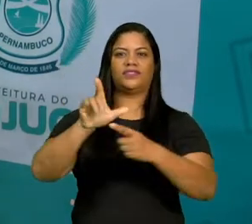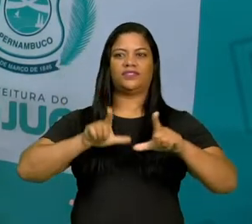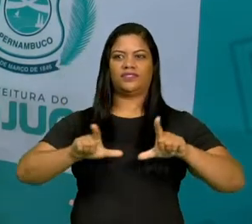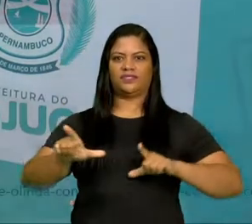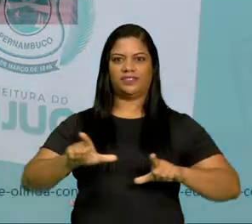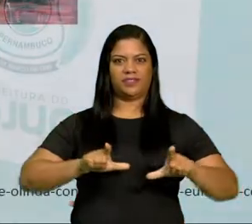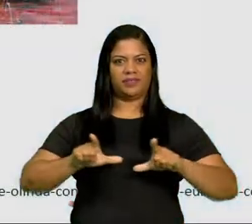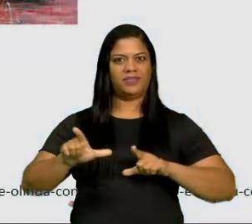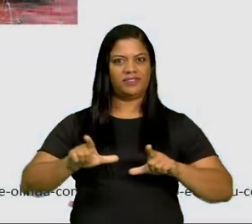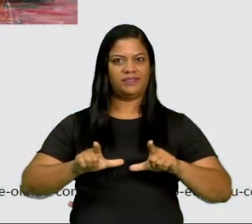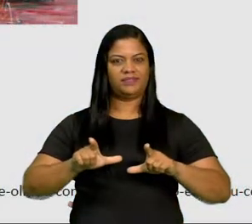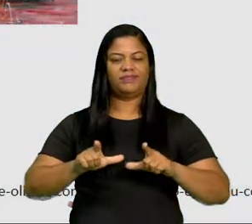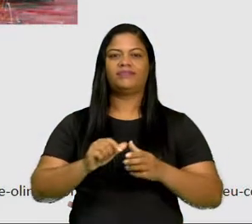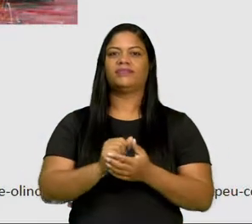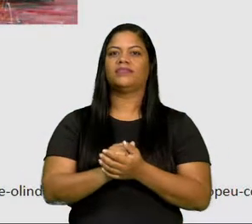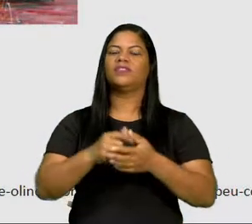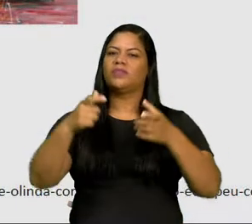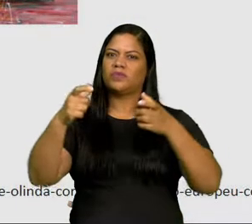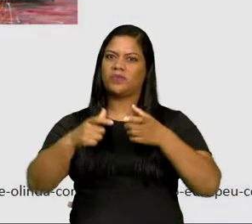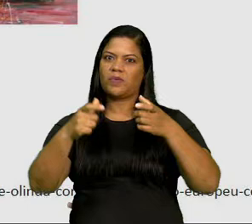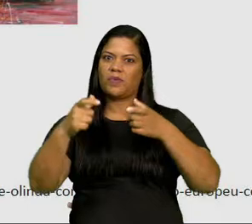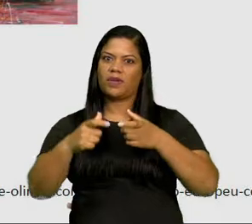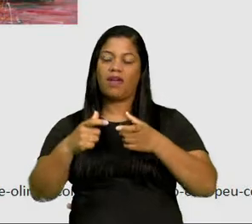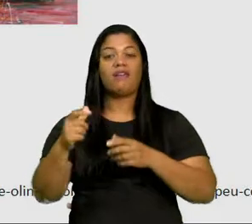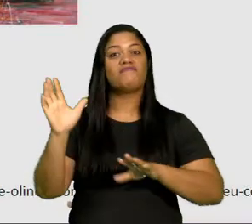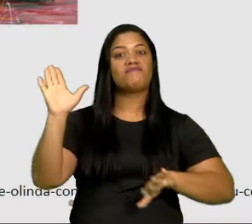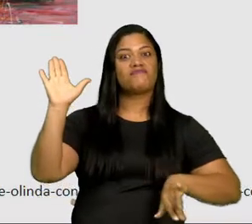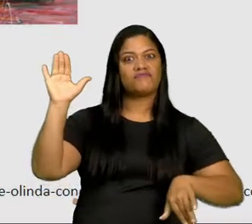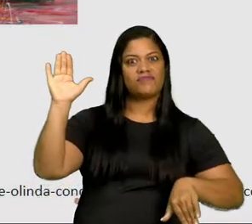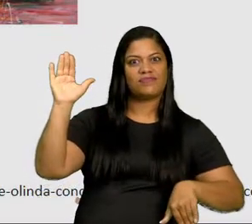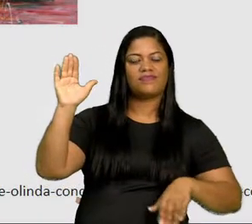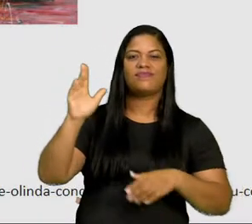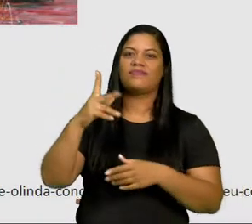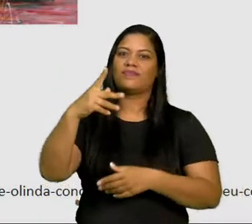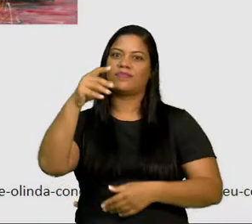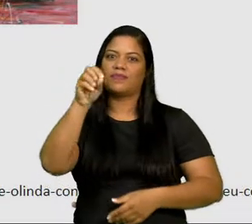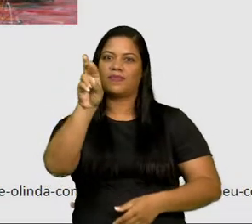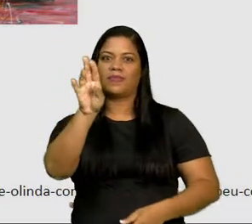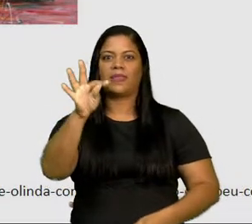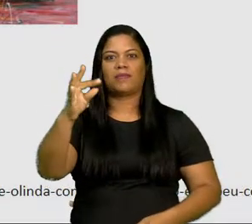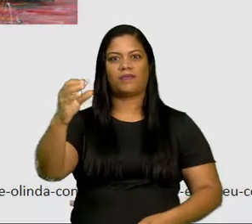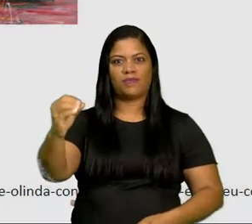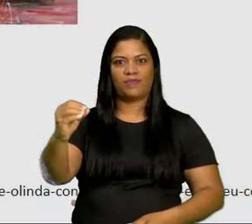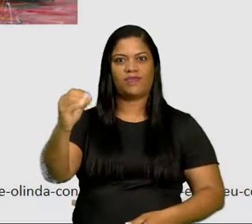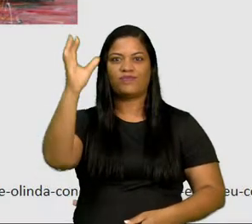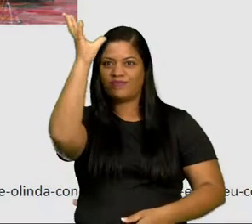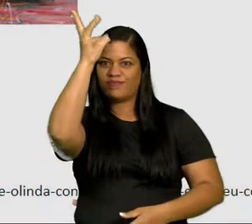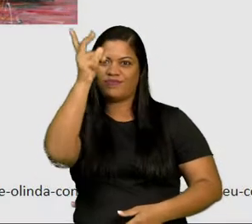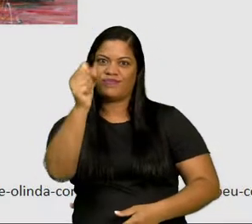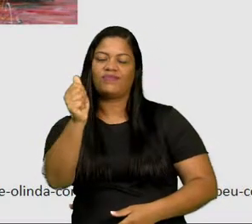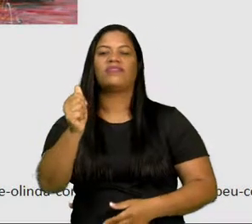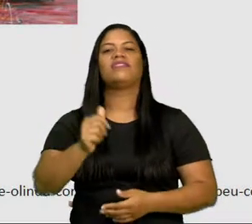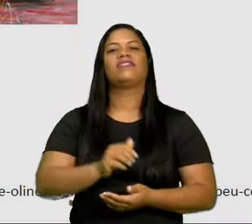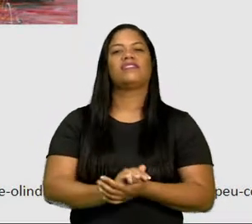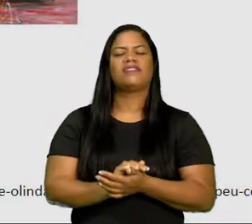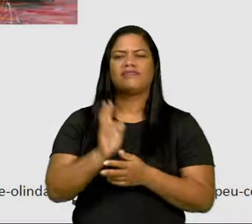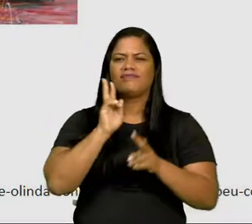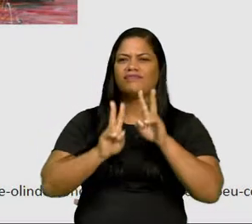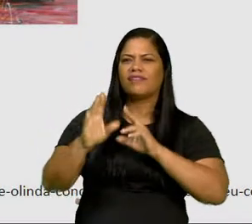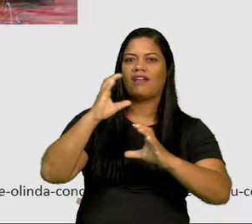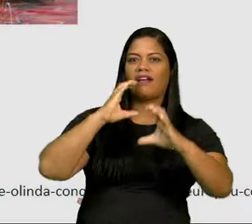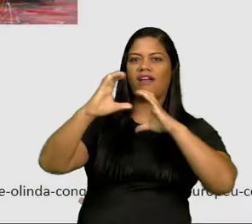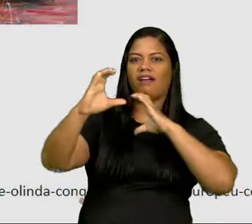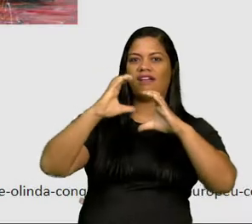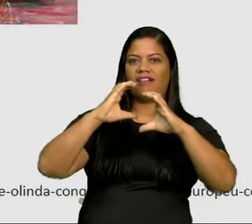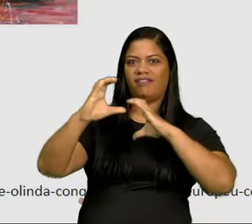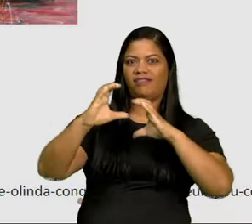numa galeria em Porto de Galinhas e também encanta os turistas com o seu jeito inquieto e comunicativo